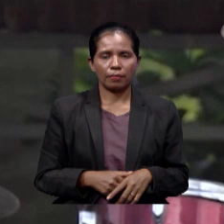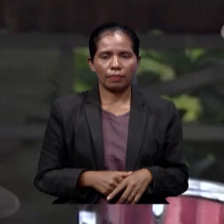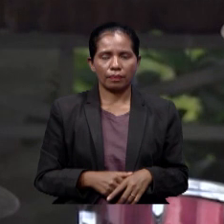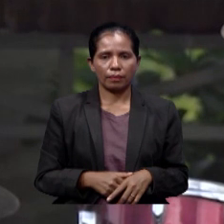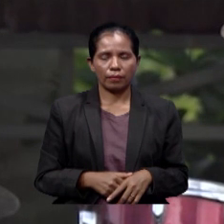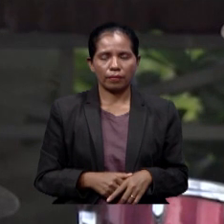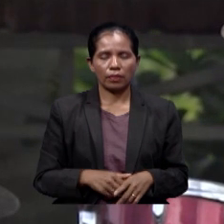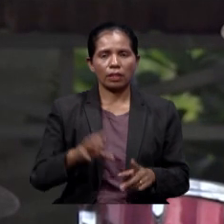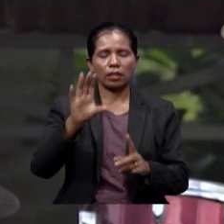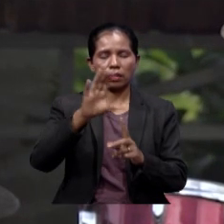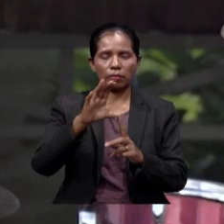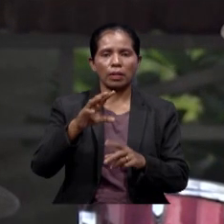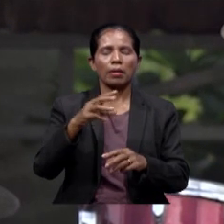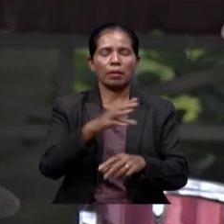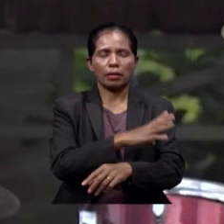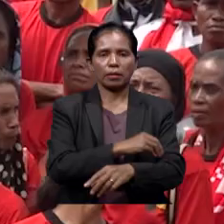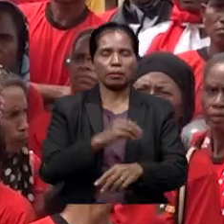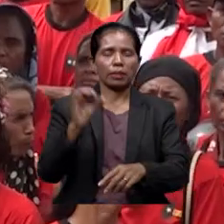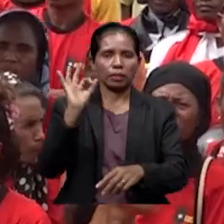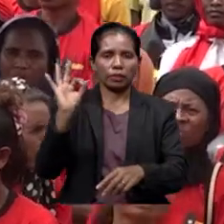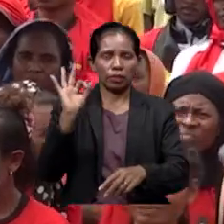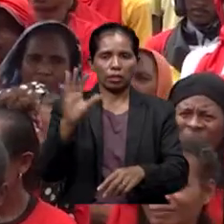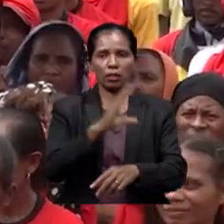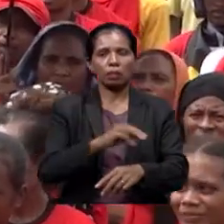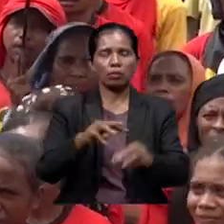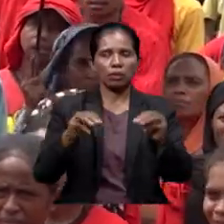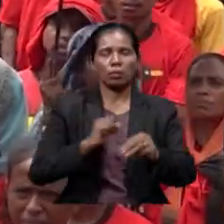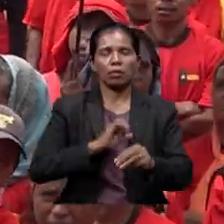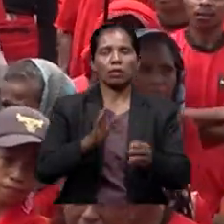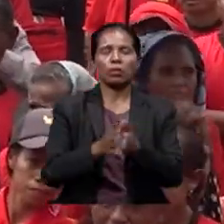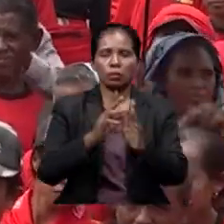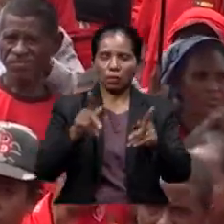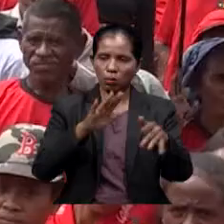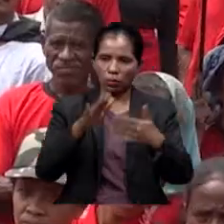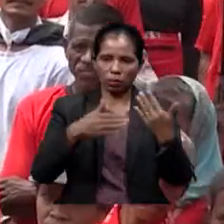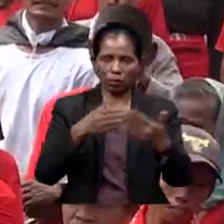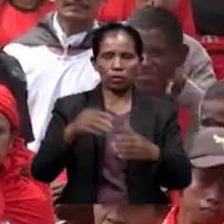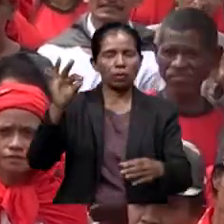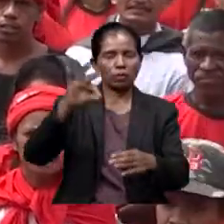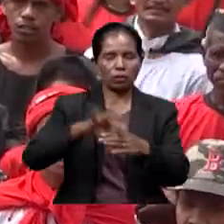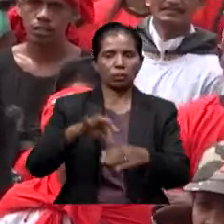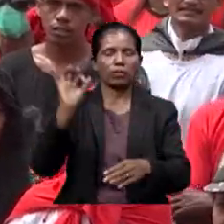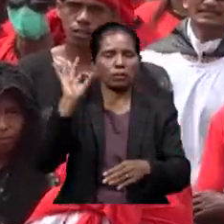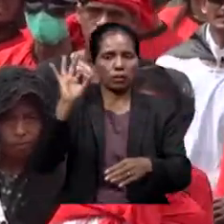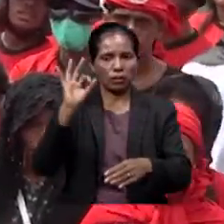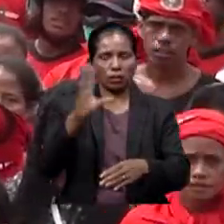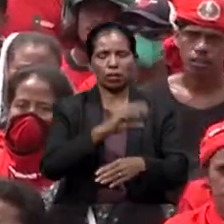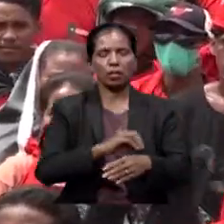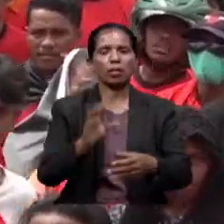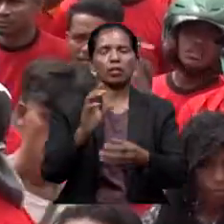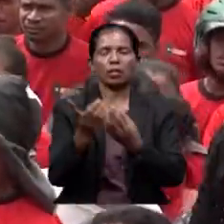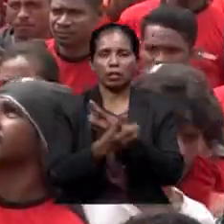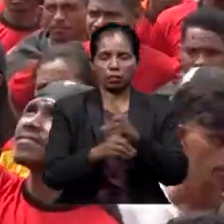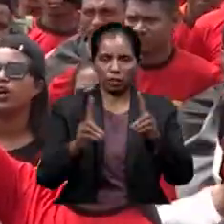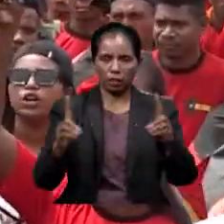Enquanto coordenador Fretilin município Covalima, husba militante no simpatizante Sira, vota ba Fretilin e a festa democracia,